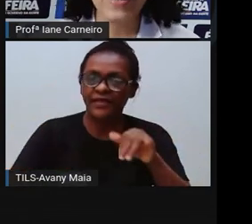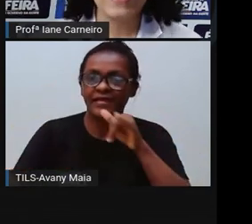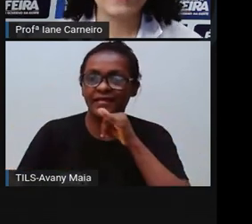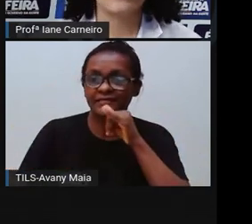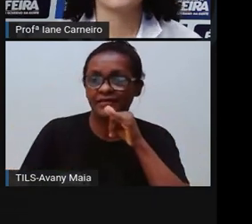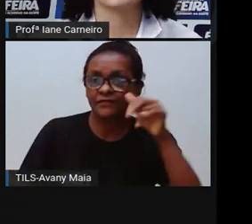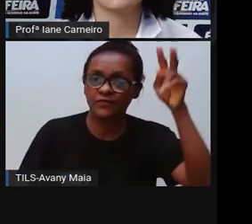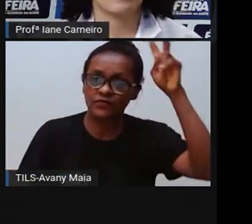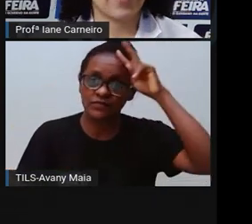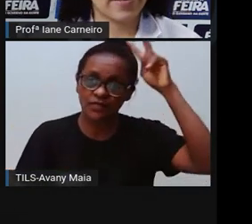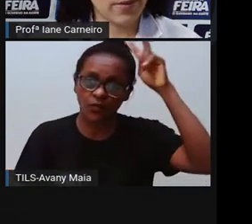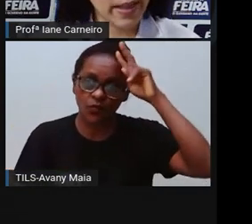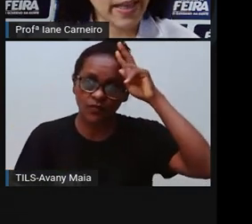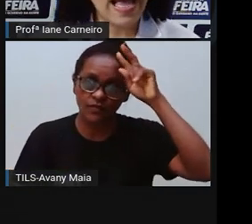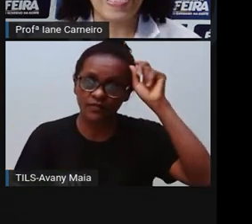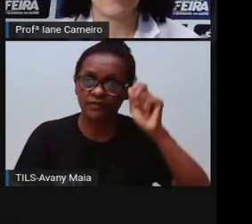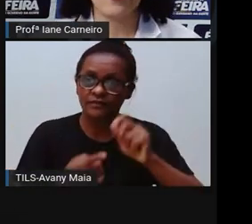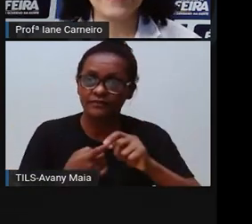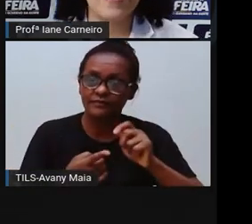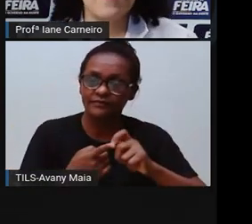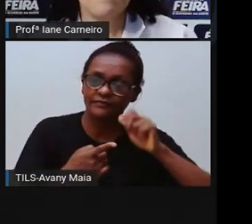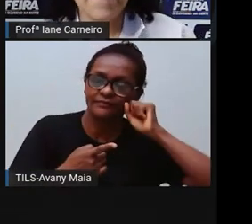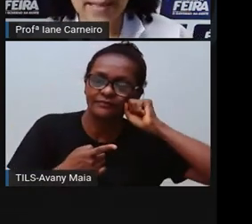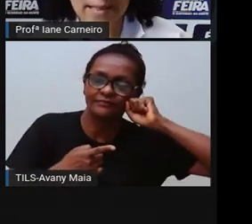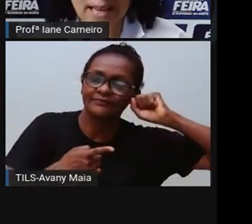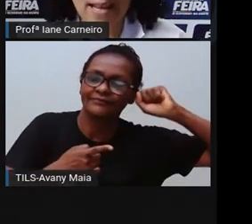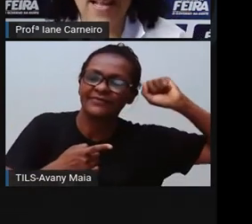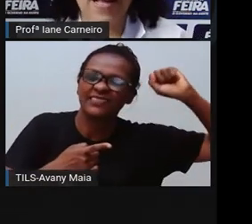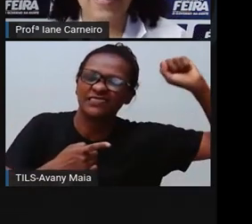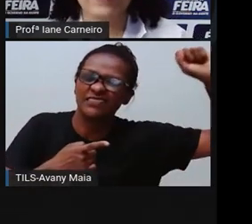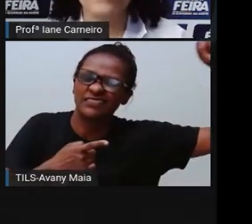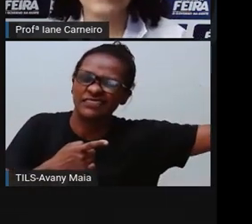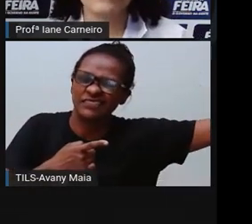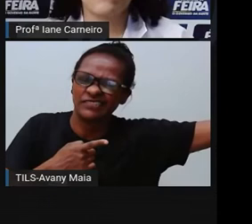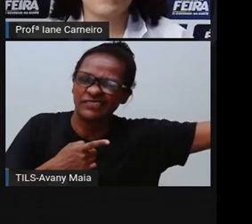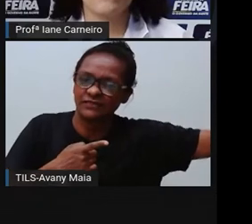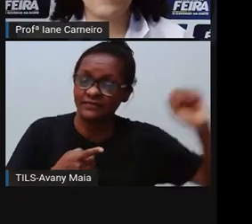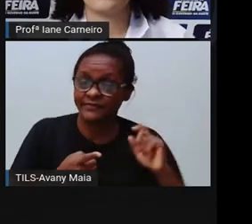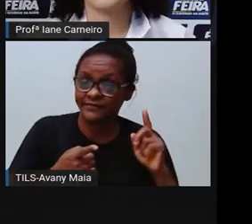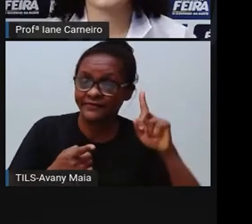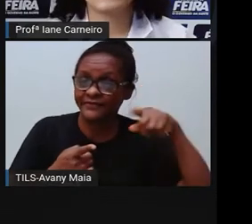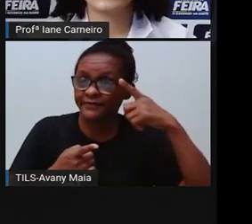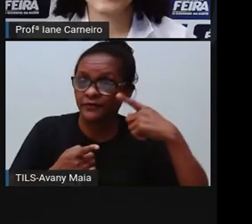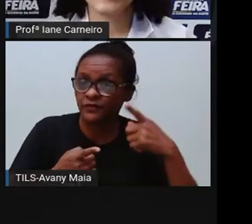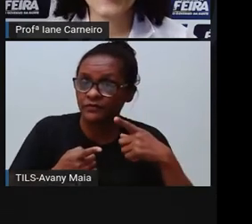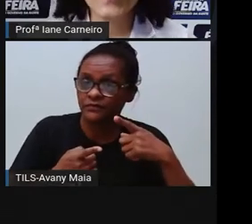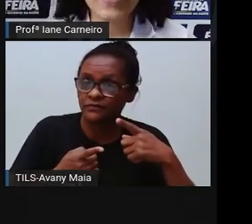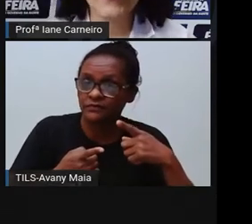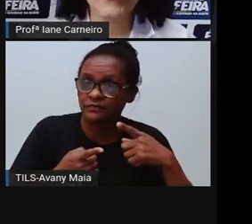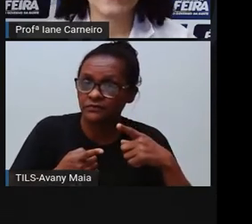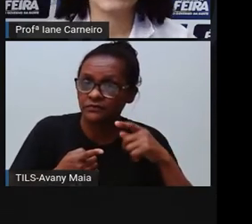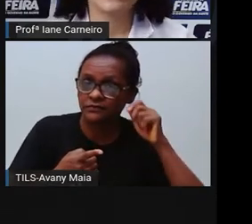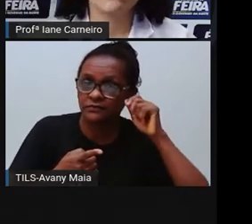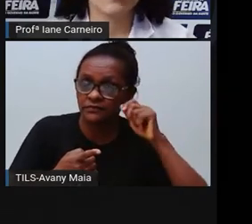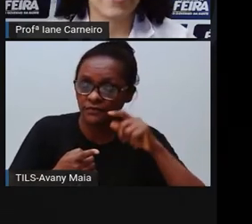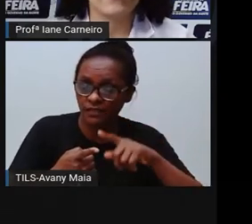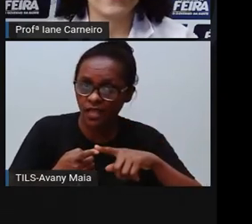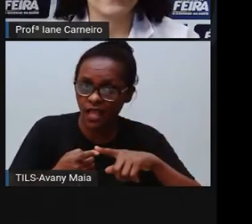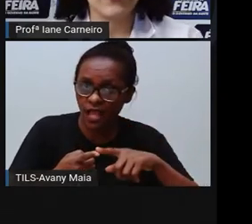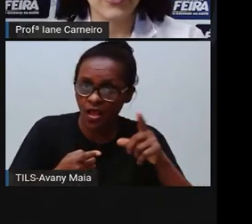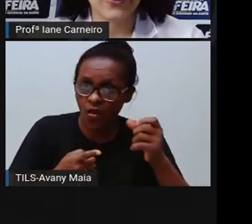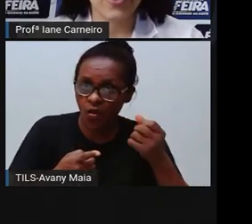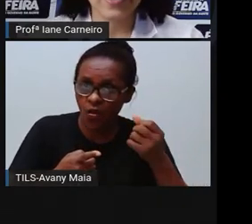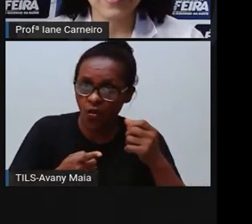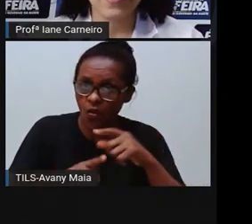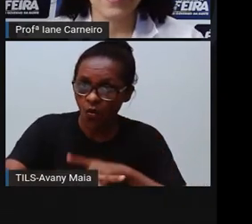certo? Então você vai fazer o quê? Acordar. Mas será que você vai acordar na segunda-feira, nesse mesmo horário